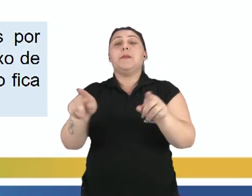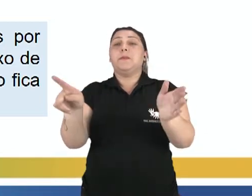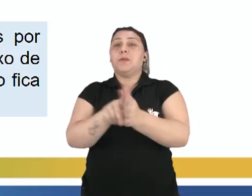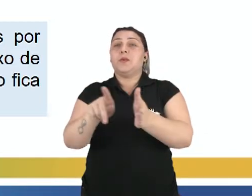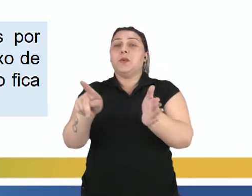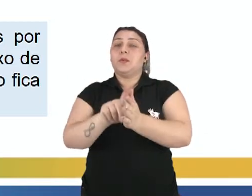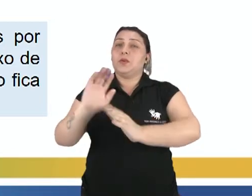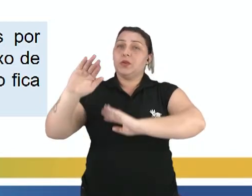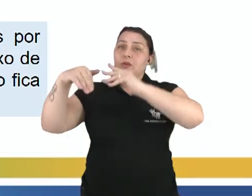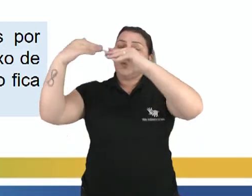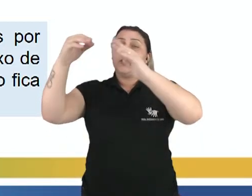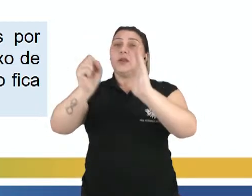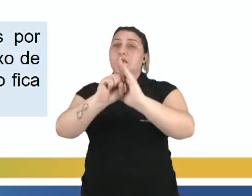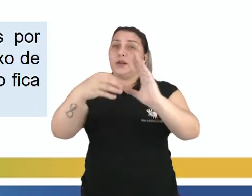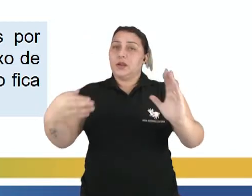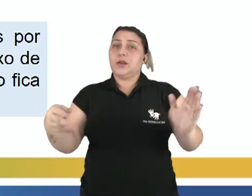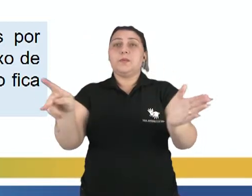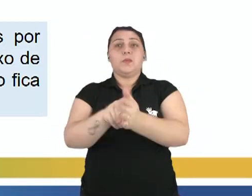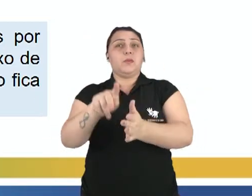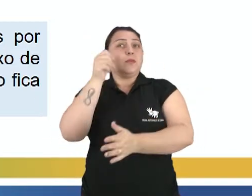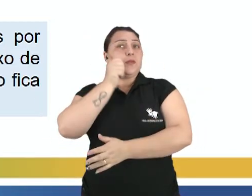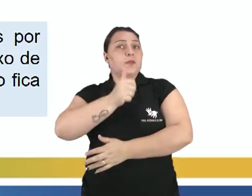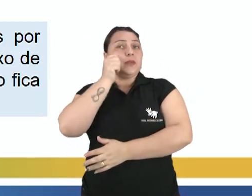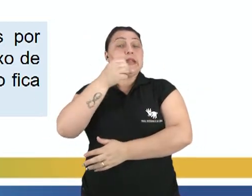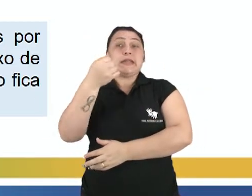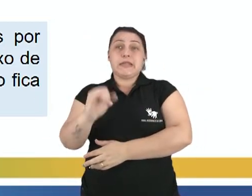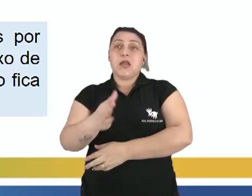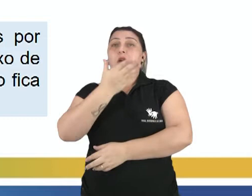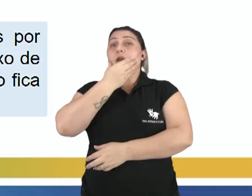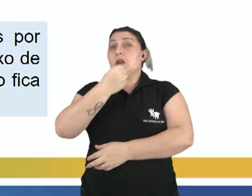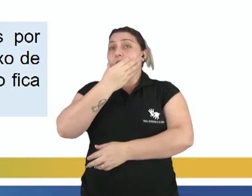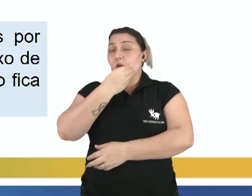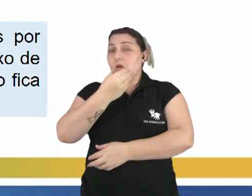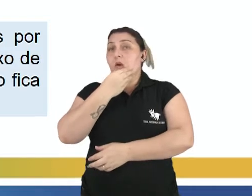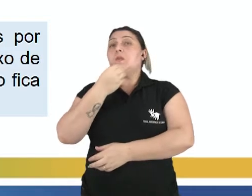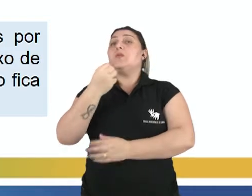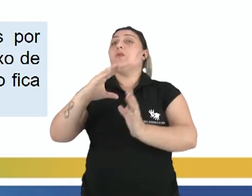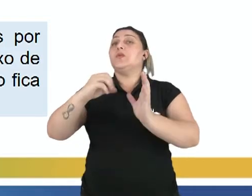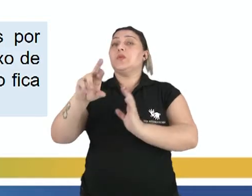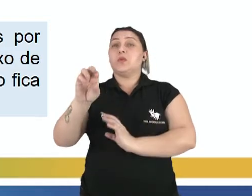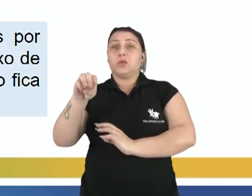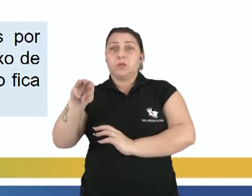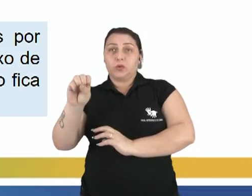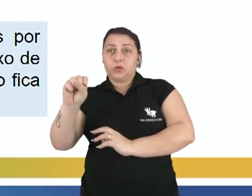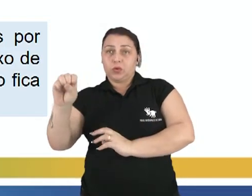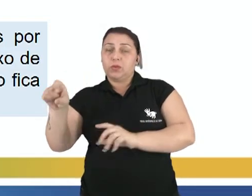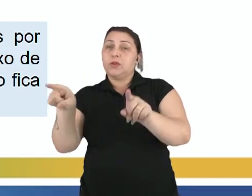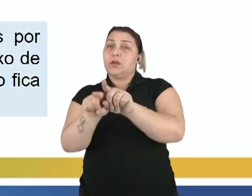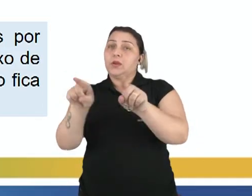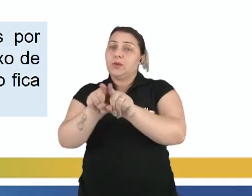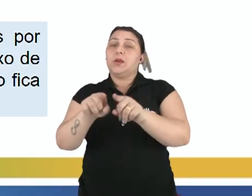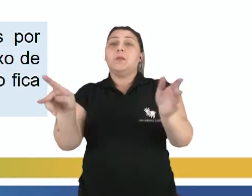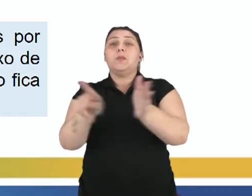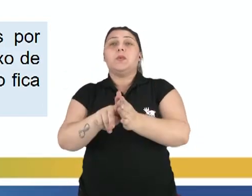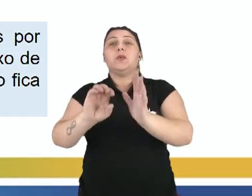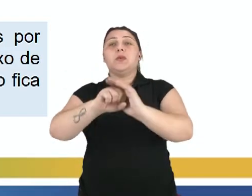ao desenvolvimento de características femininas. Se eu sou um rapaz, esses cromossomos sexuais também vão estar relacionados